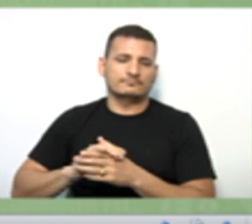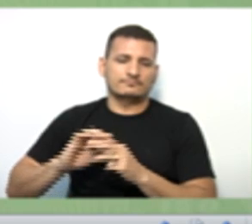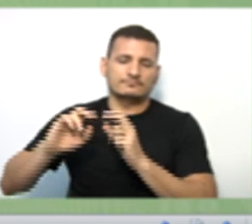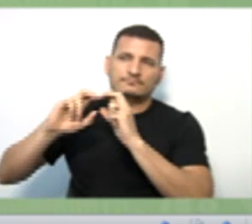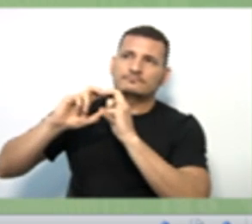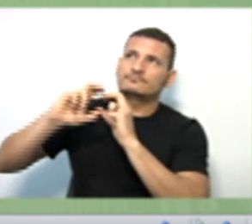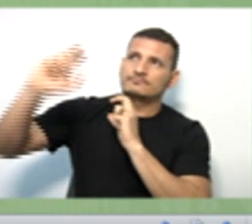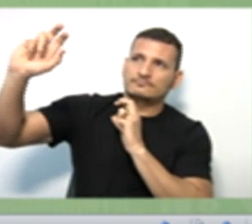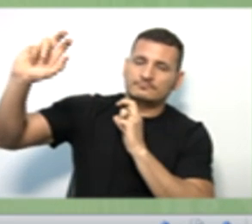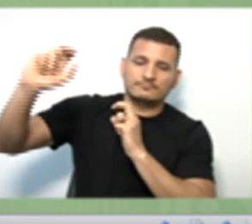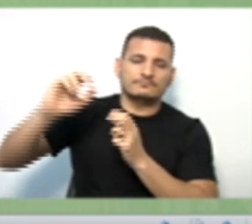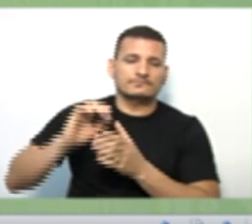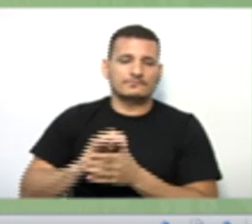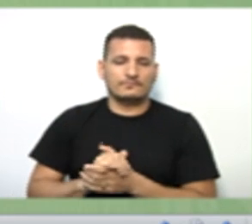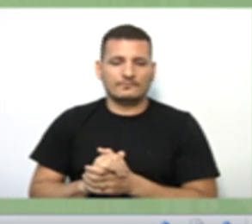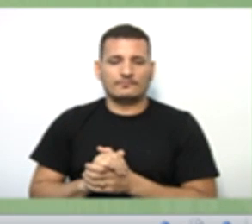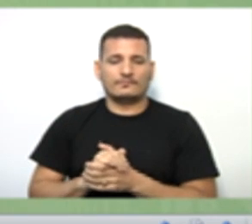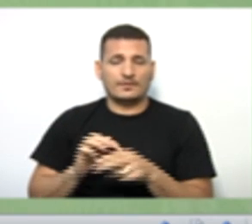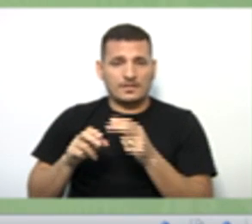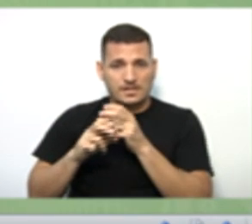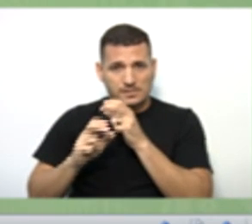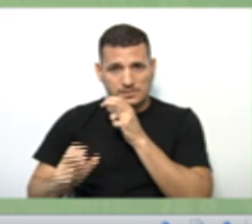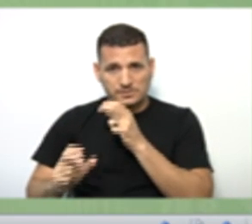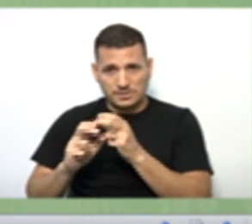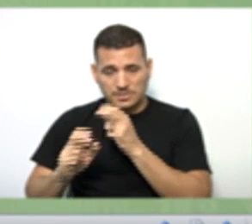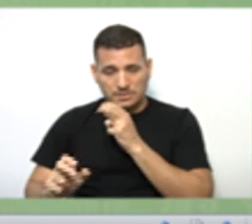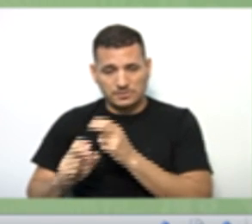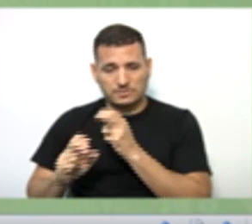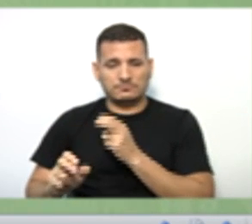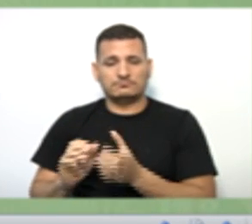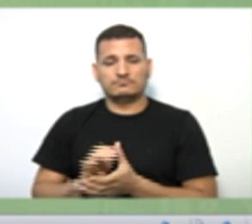legal. Engenharia e muitas outras